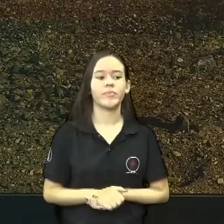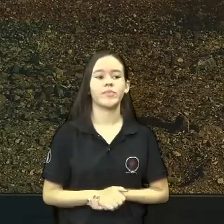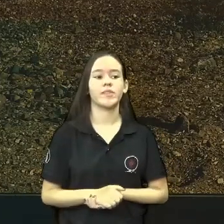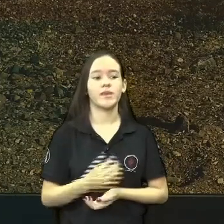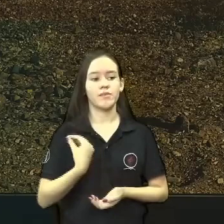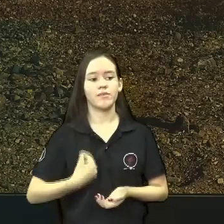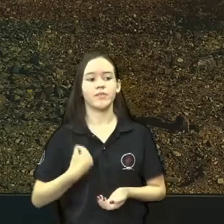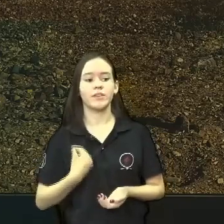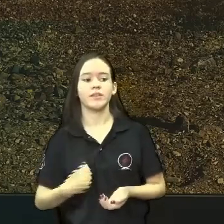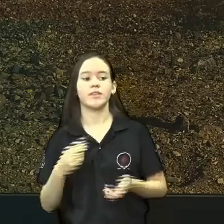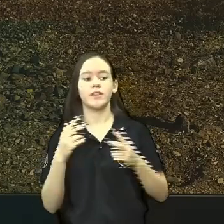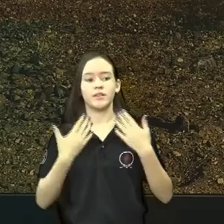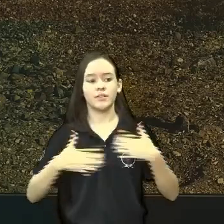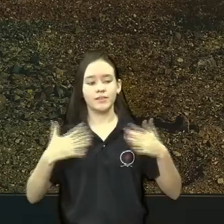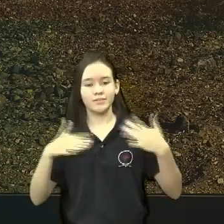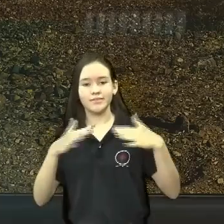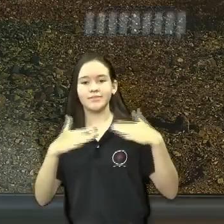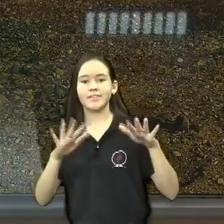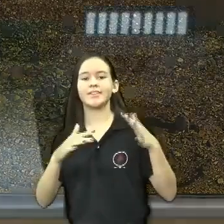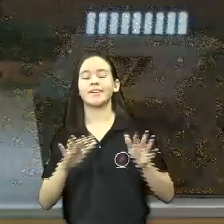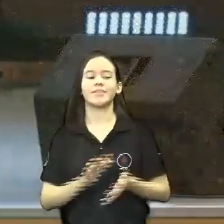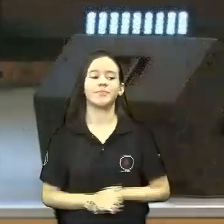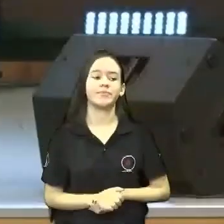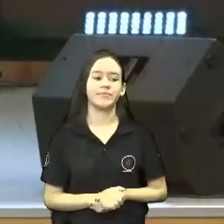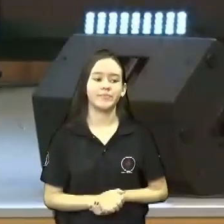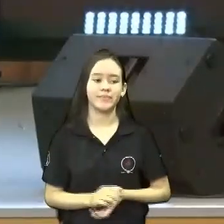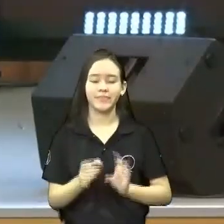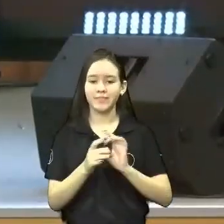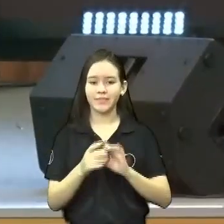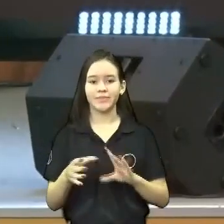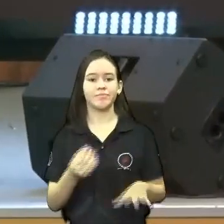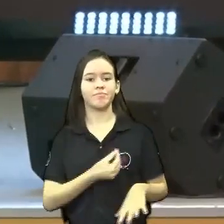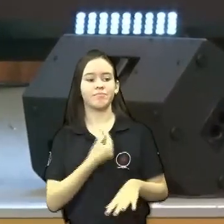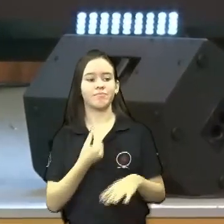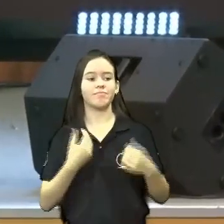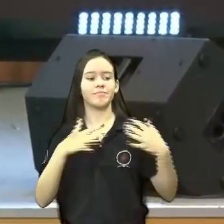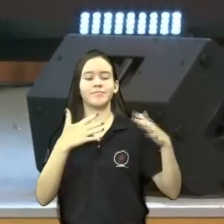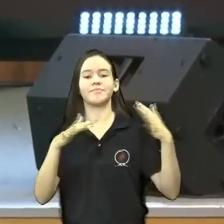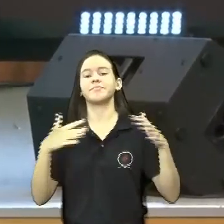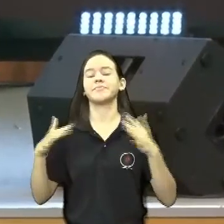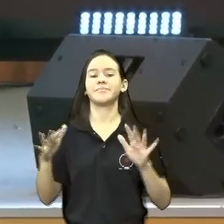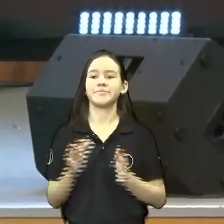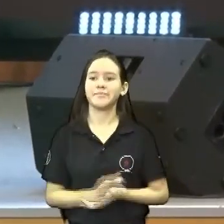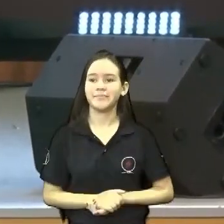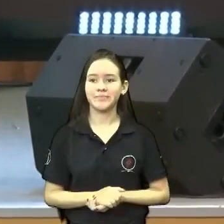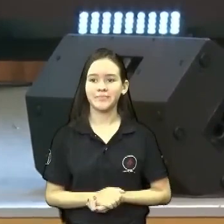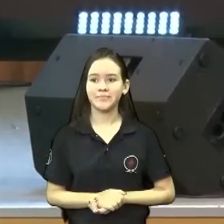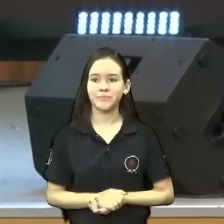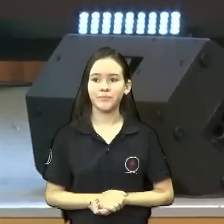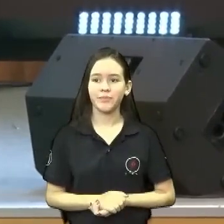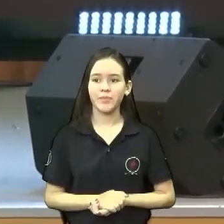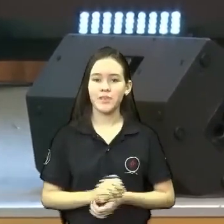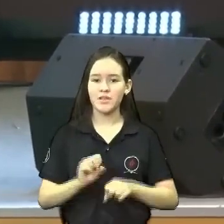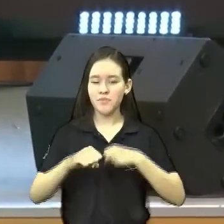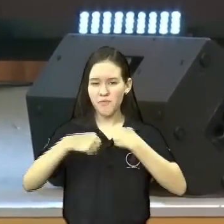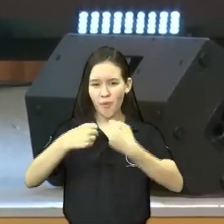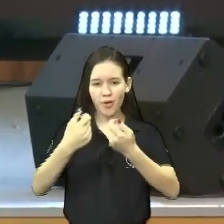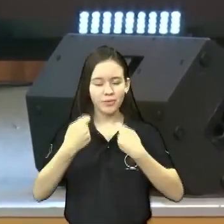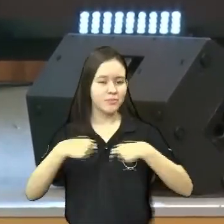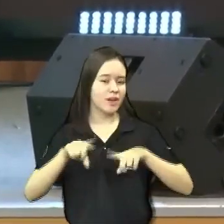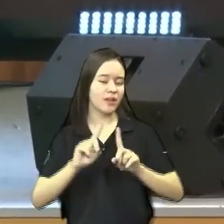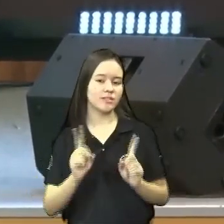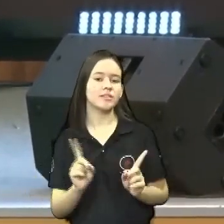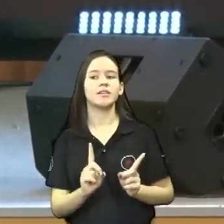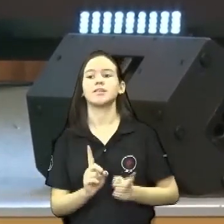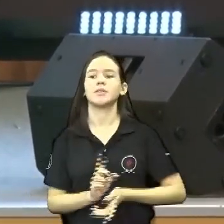Zeca Pagodinho Deixa a Vida Me Levar a vida leva eu você não precisa fazer esforço não precisa